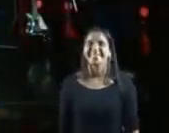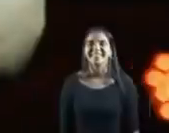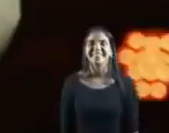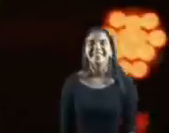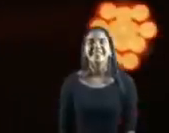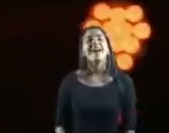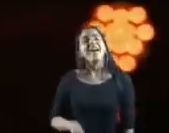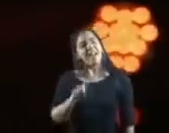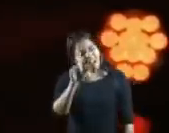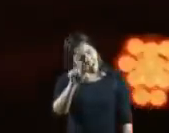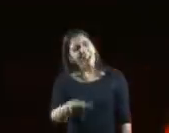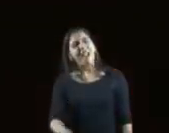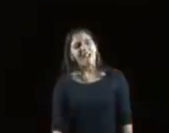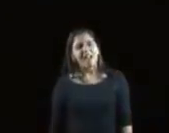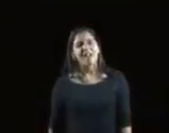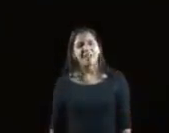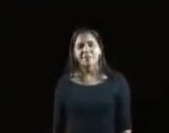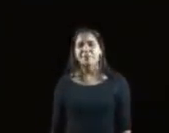É,